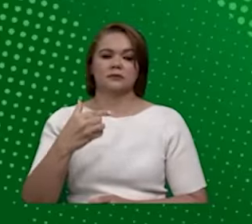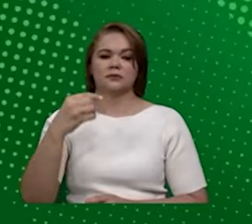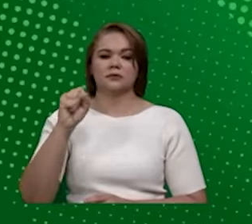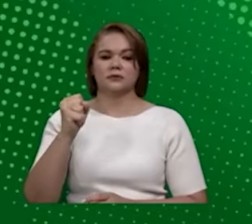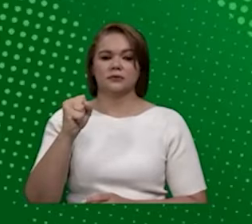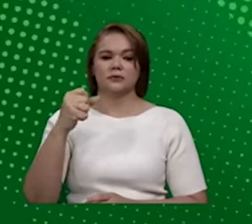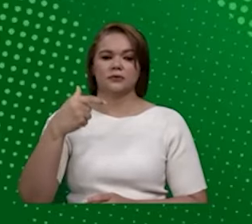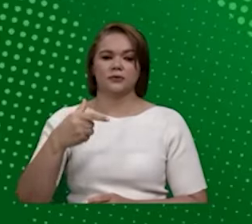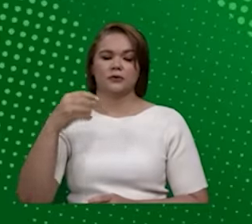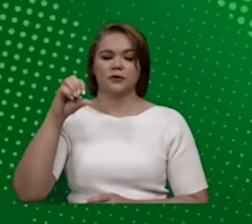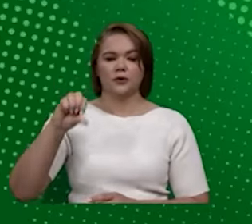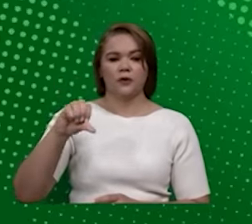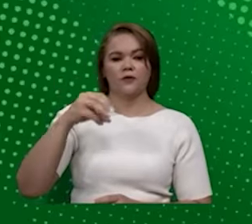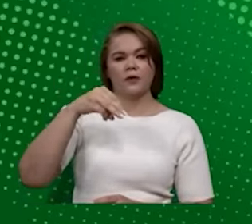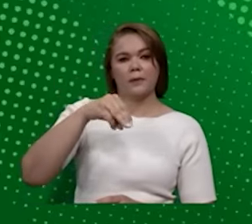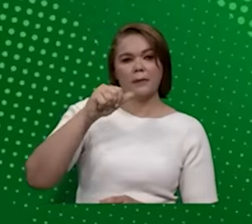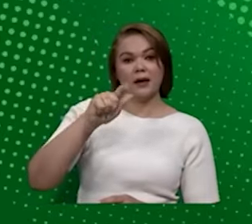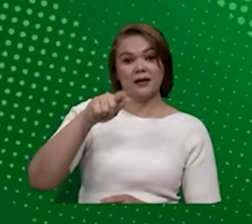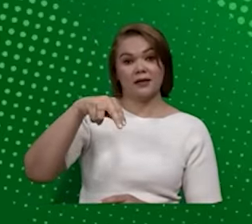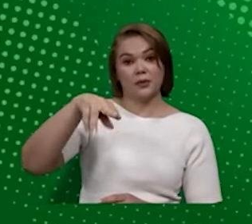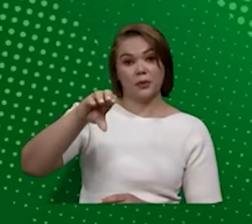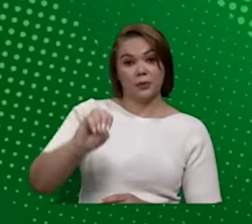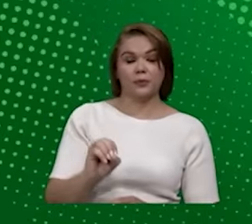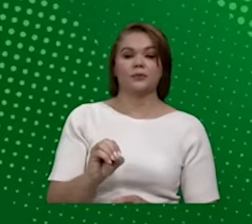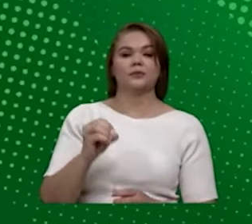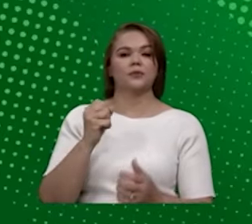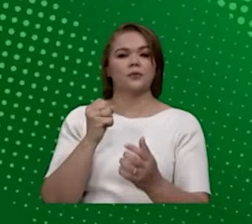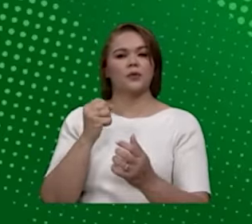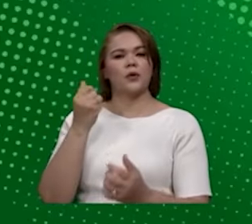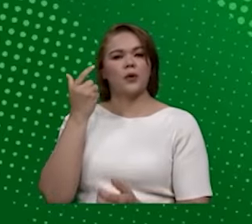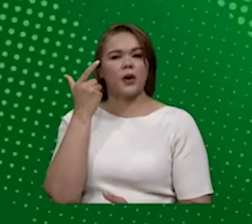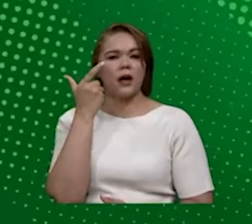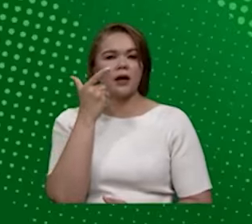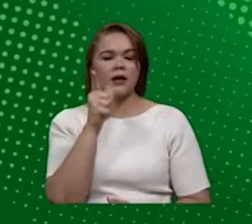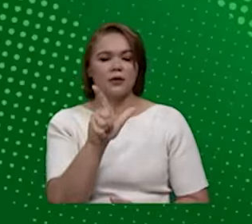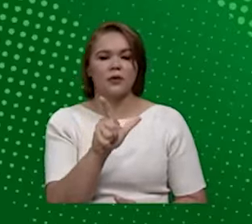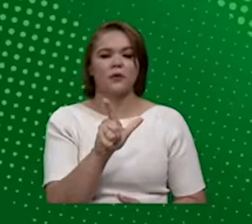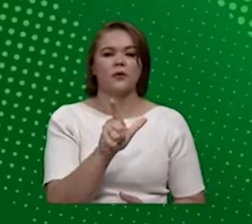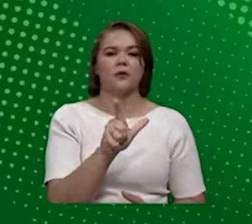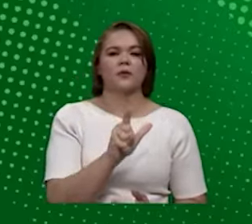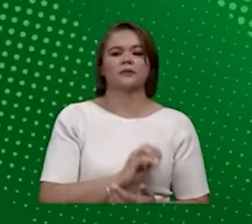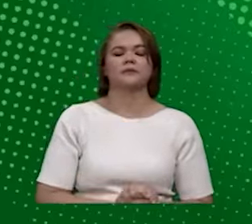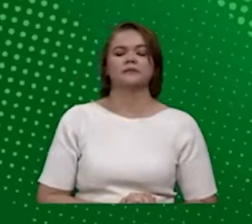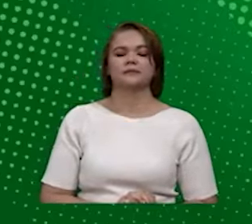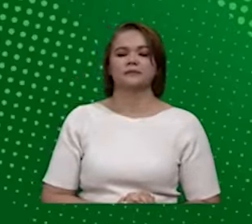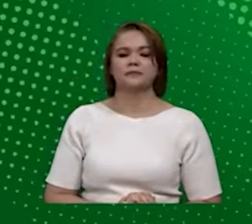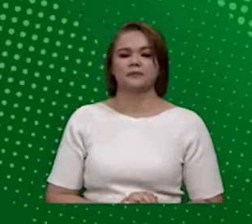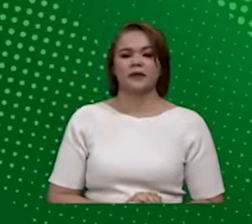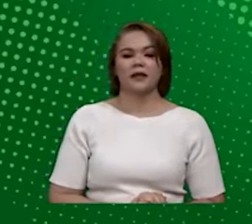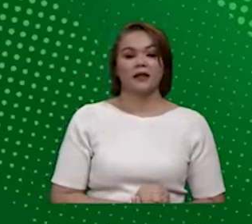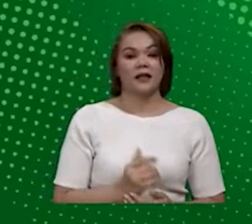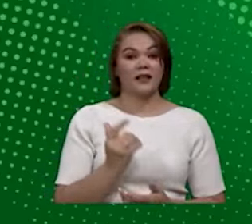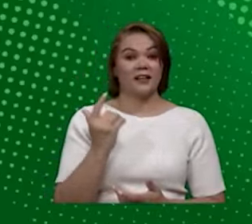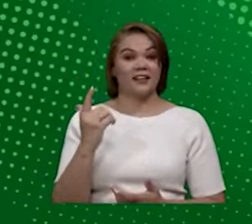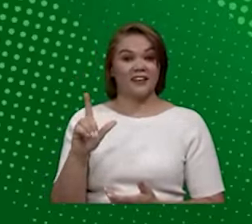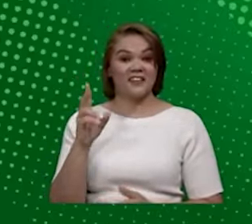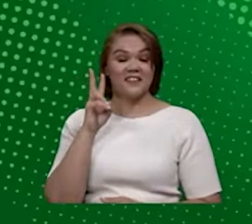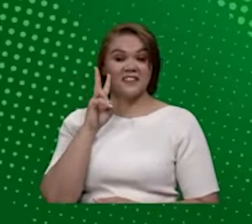02-28829. Magno foi o contemplado e a Jéssica foi a pé quente, Jaque. Olha